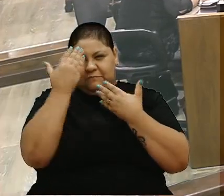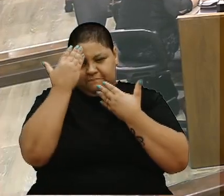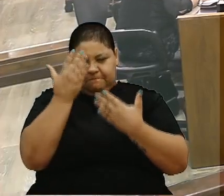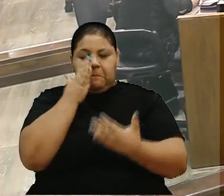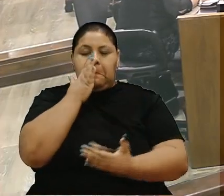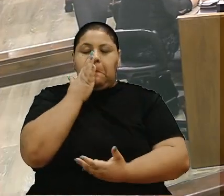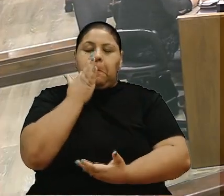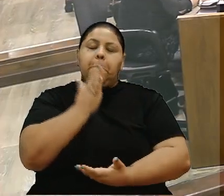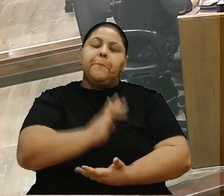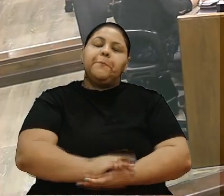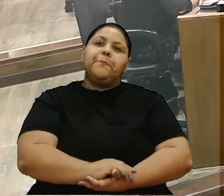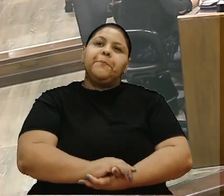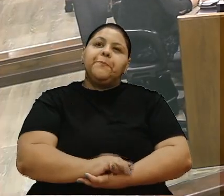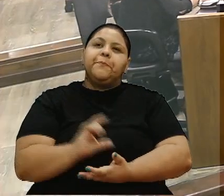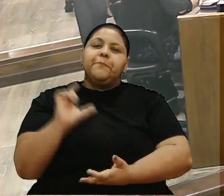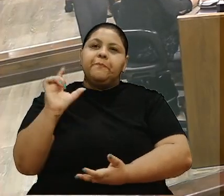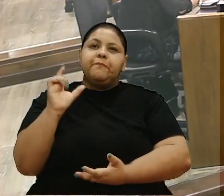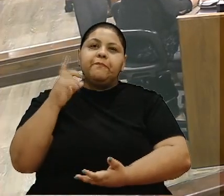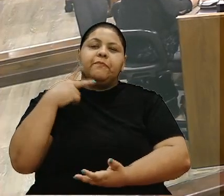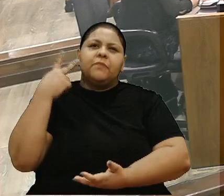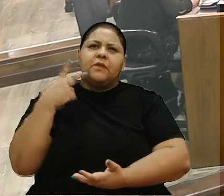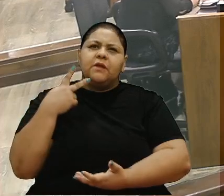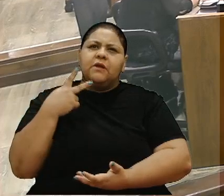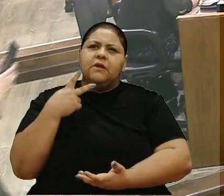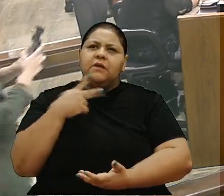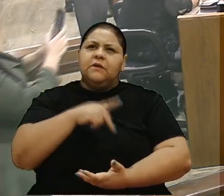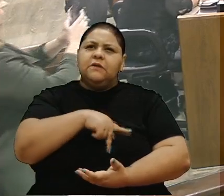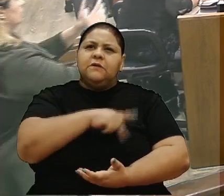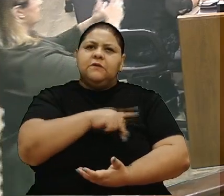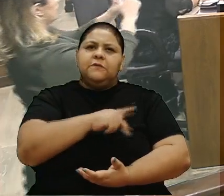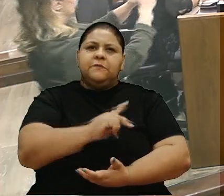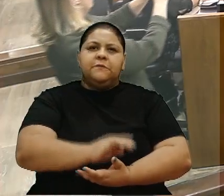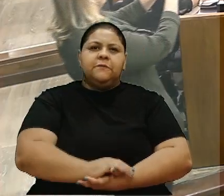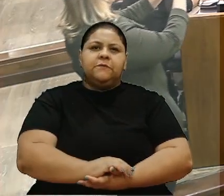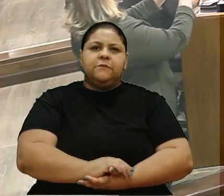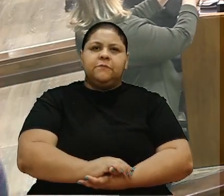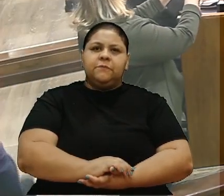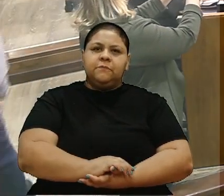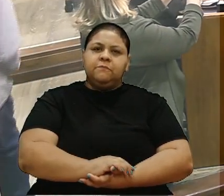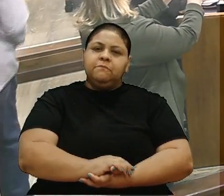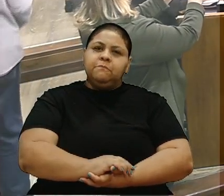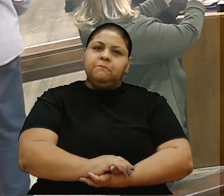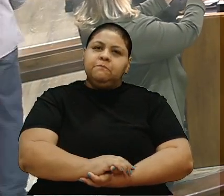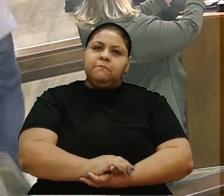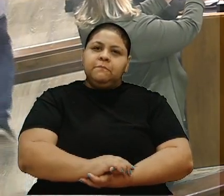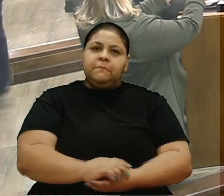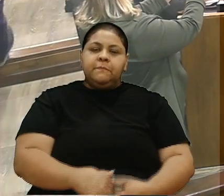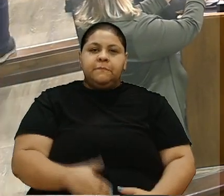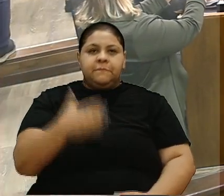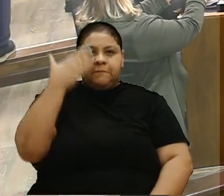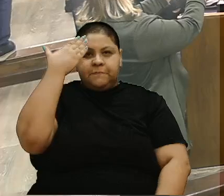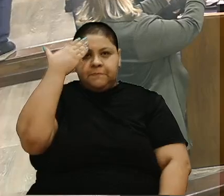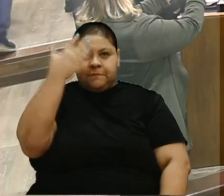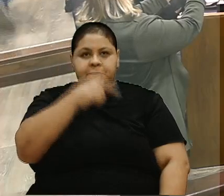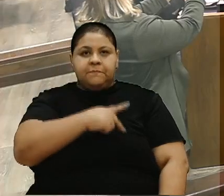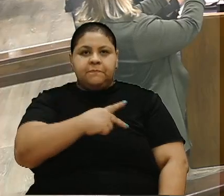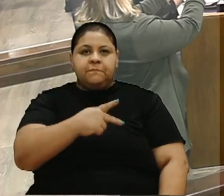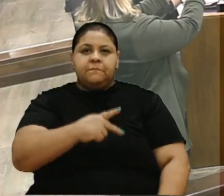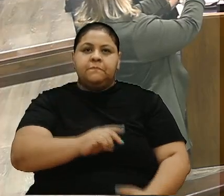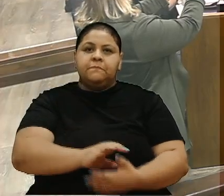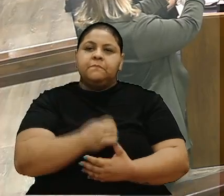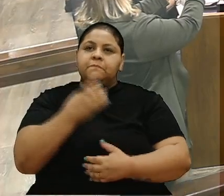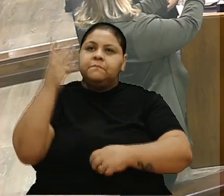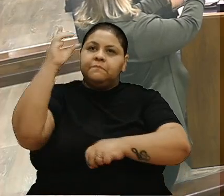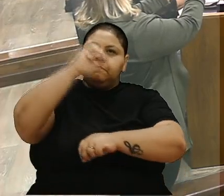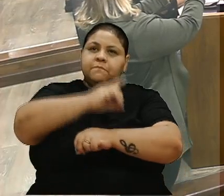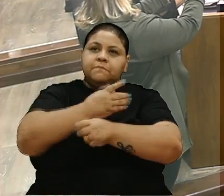Obrigado, vereador Ramon. Com a palavra, vereador Pedro Rodrigues. Solicito uma palavra. Obrigado, presidente. Bom dia